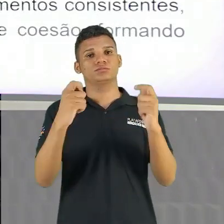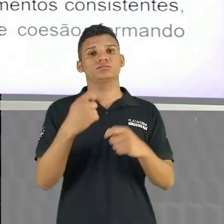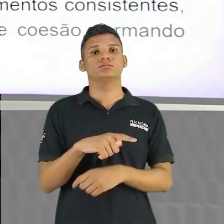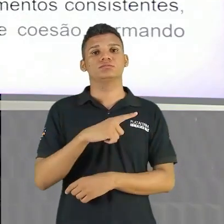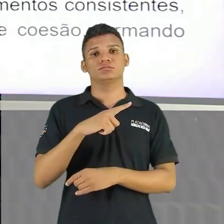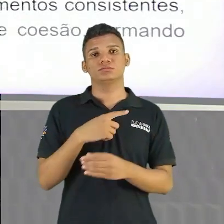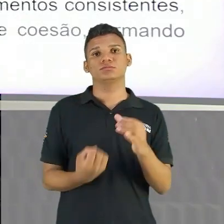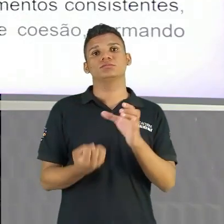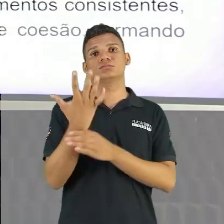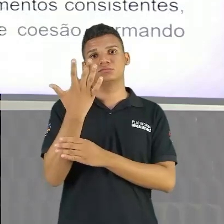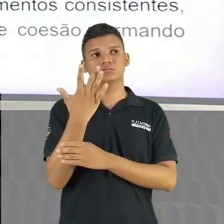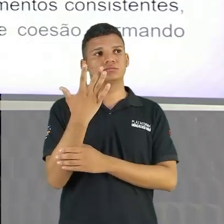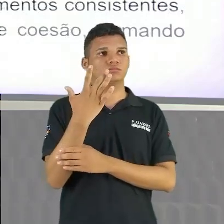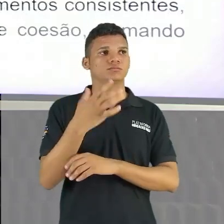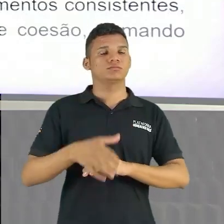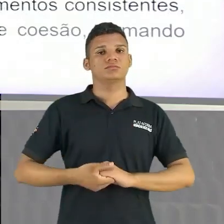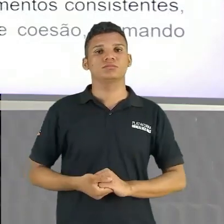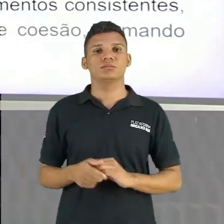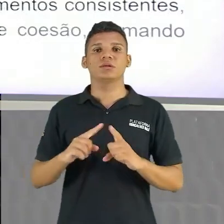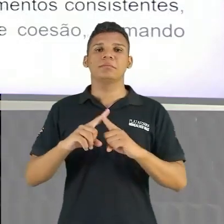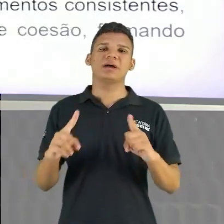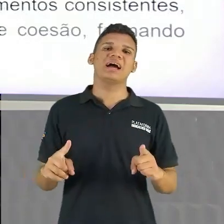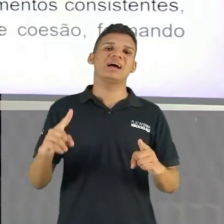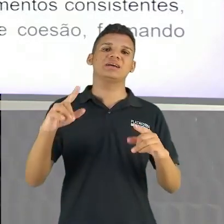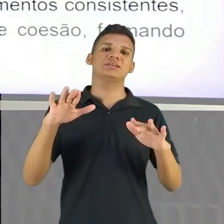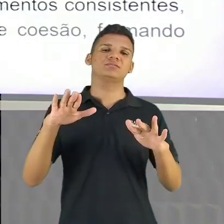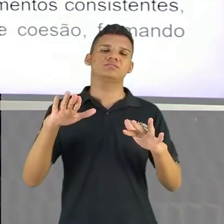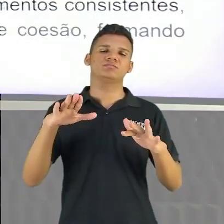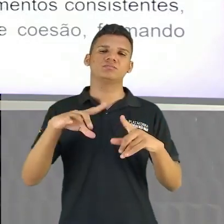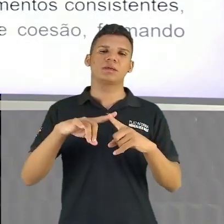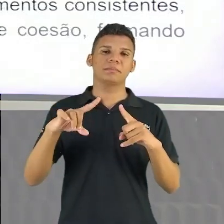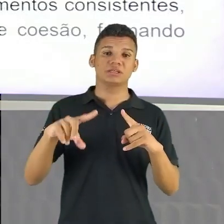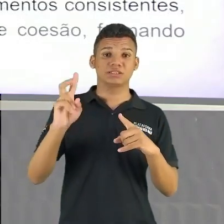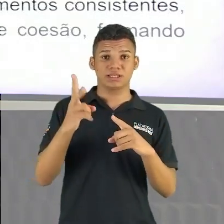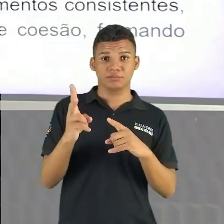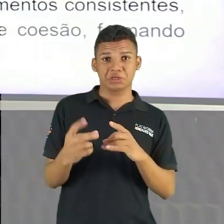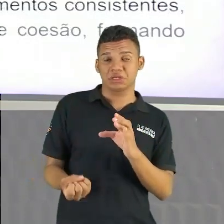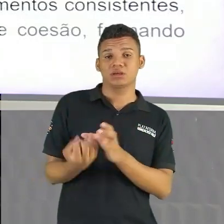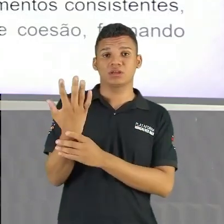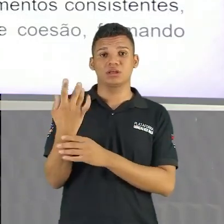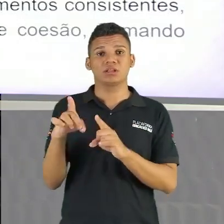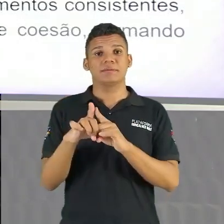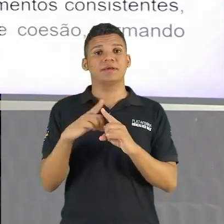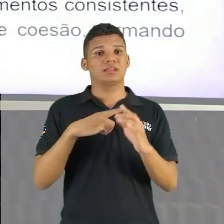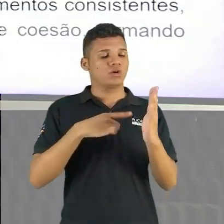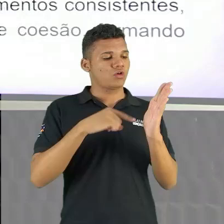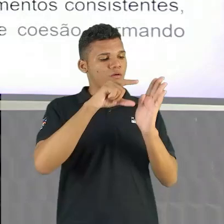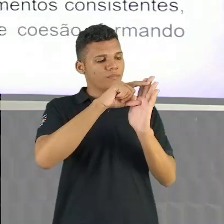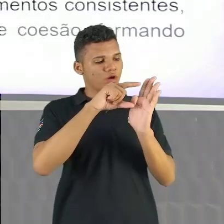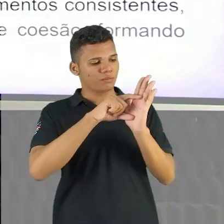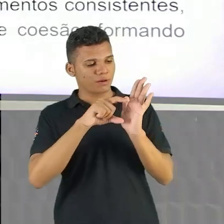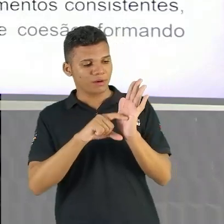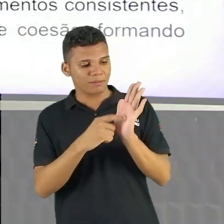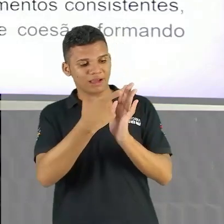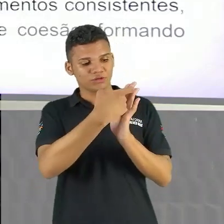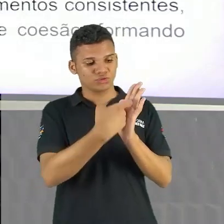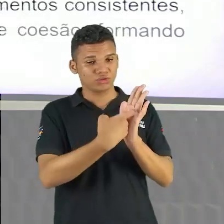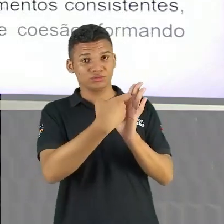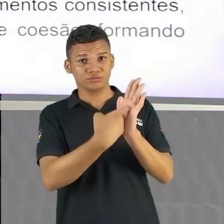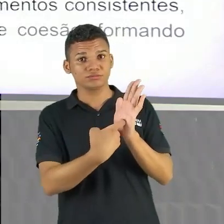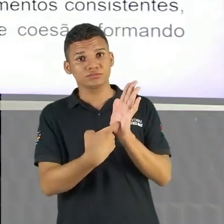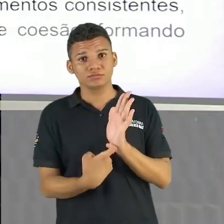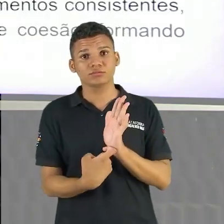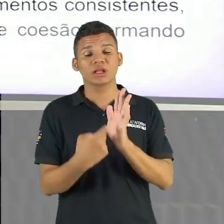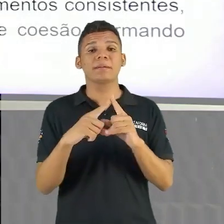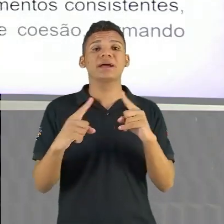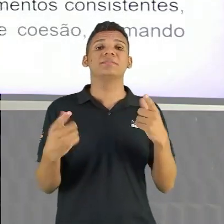raciocínio um enredo que mesmo que ele se Elabore por meio dos parágrafos de maneira diversificada